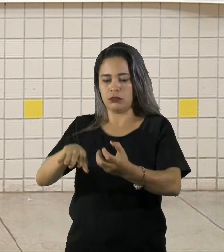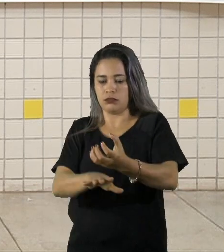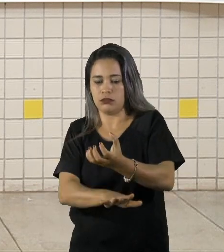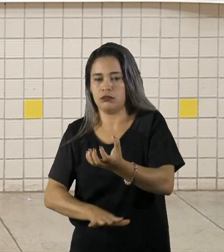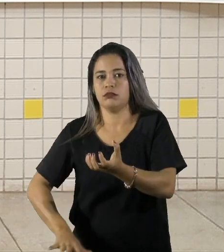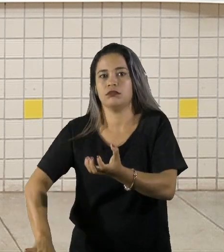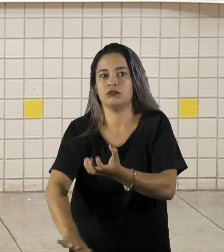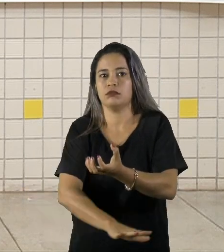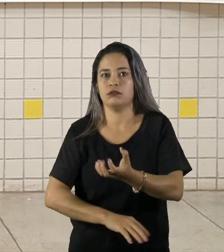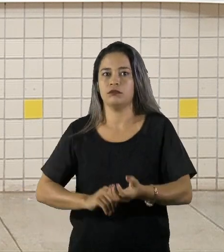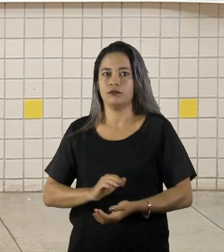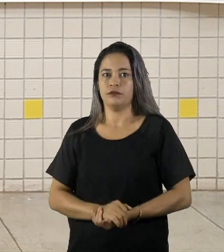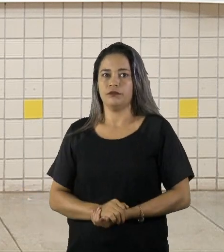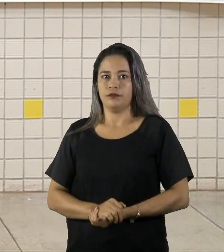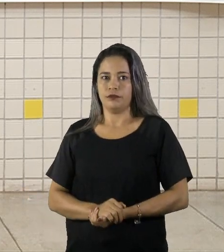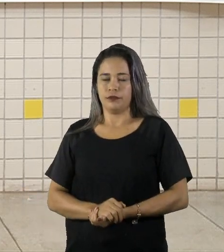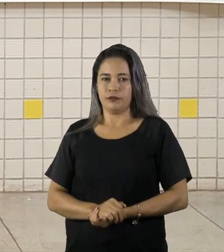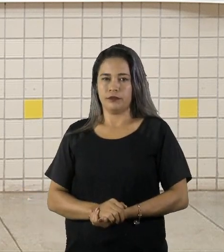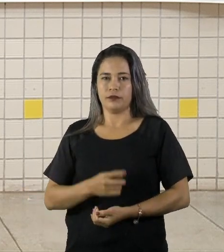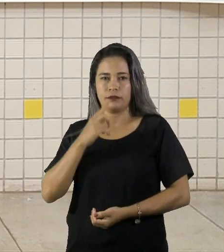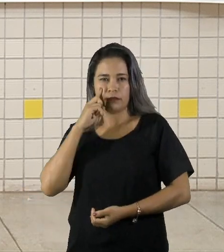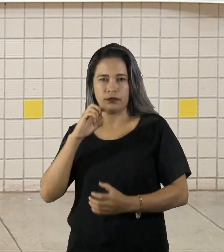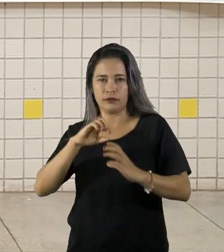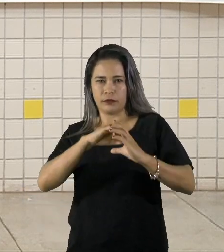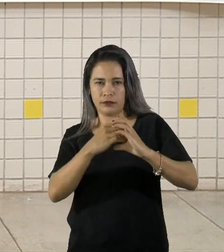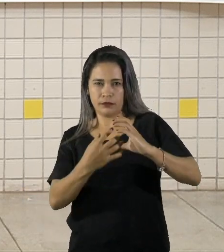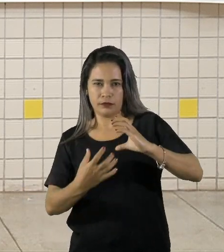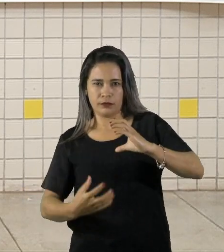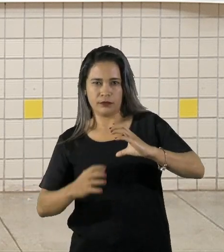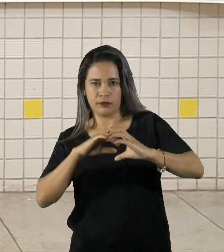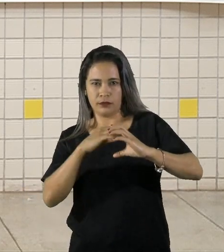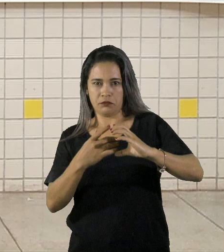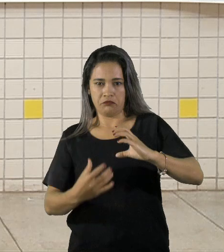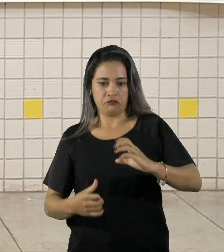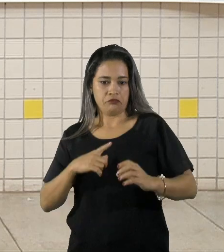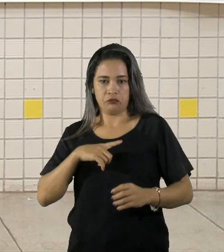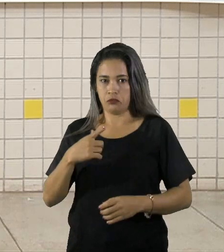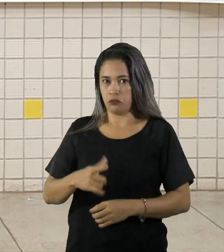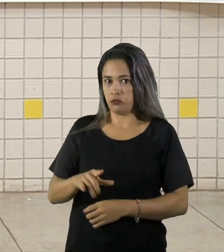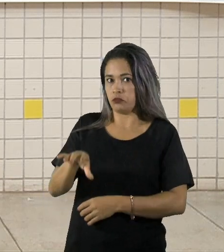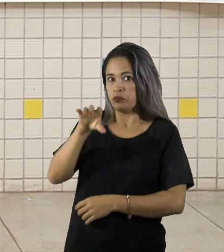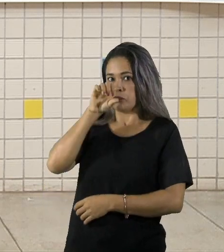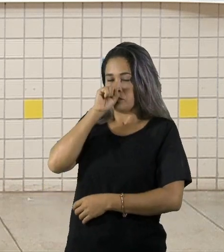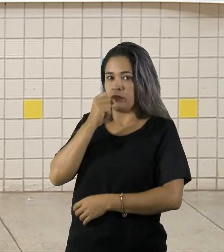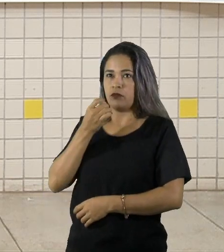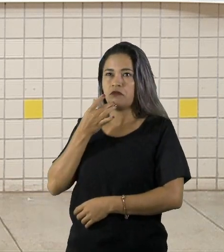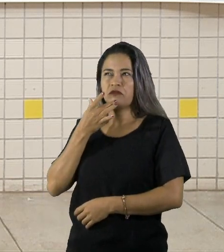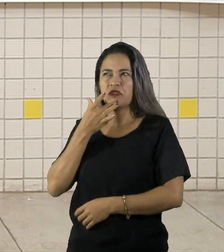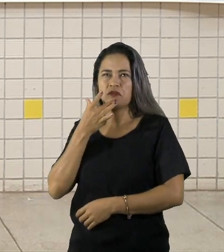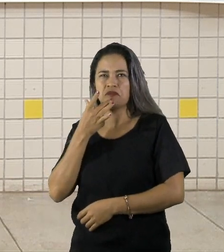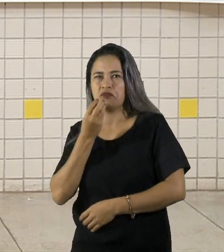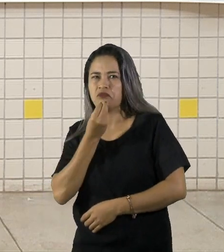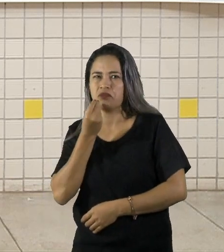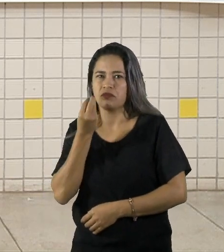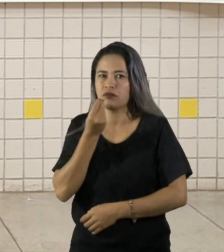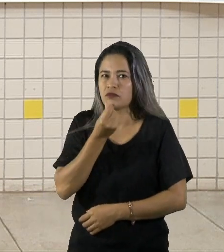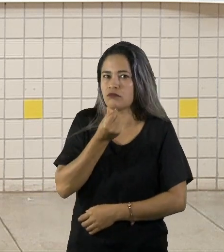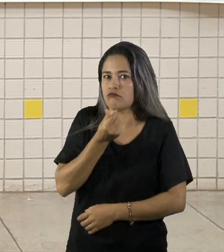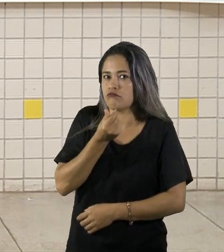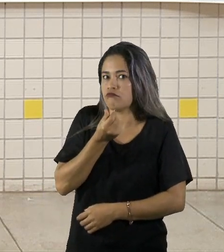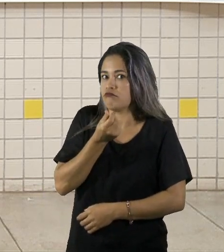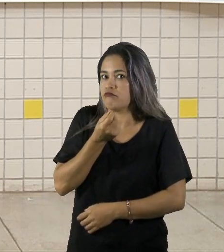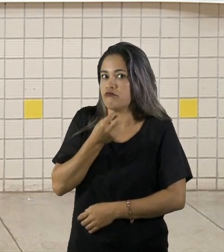as características da água, que a água não deve ter cheiro, nem gosto, nem tem